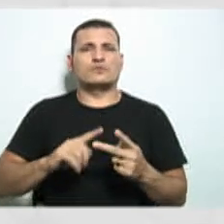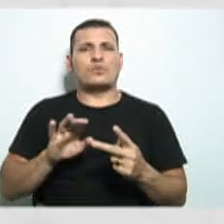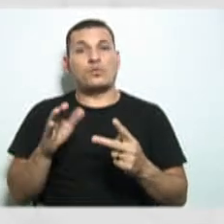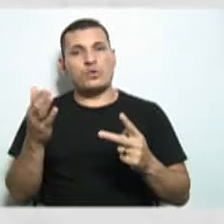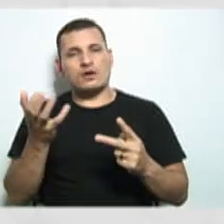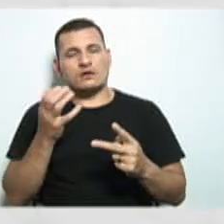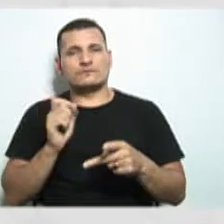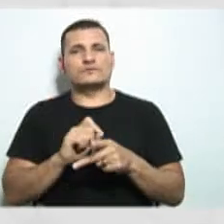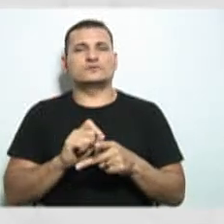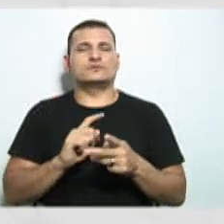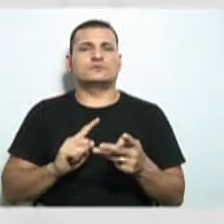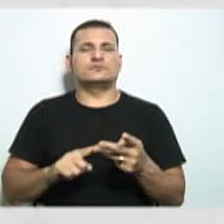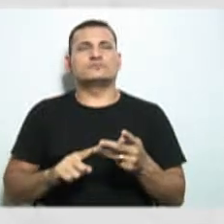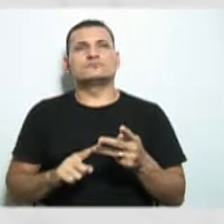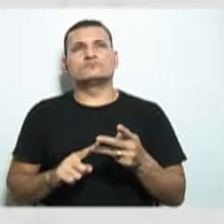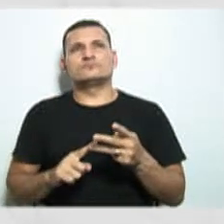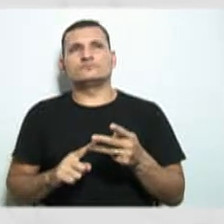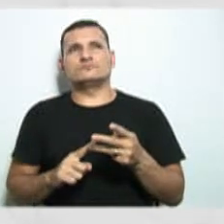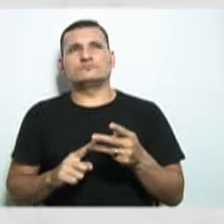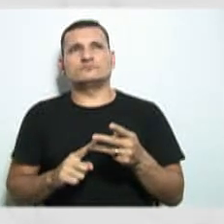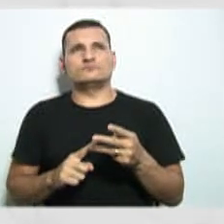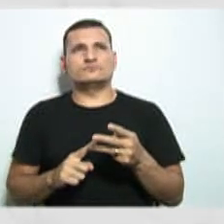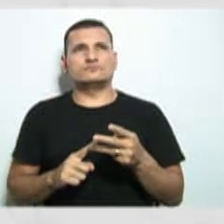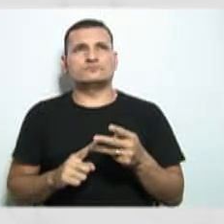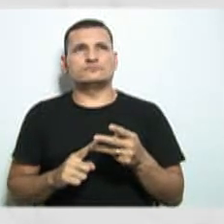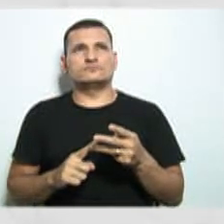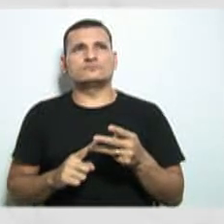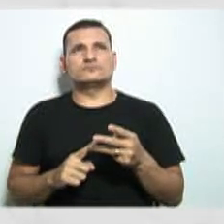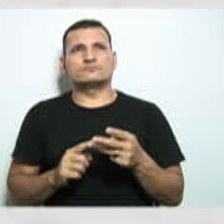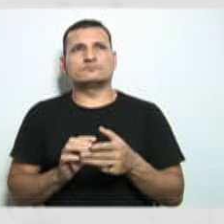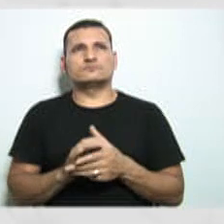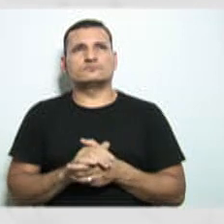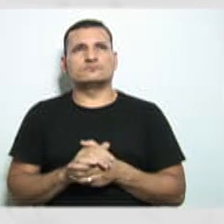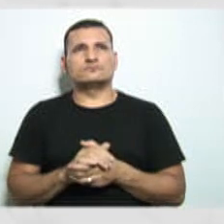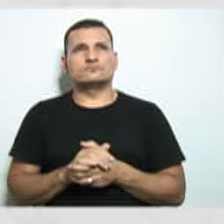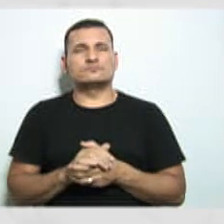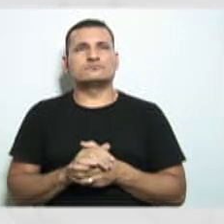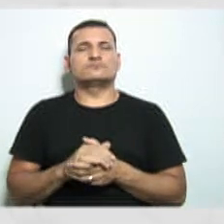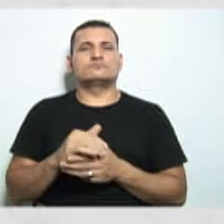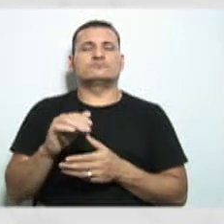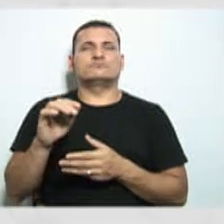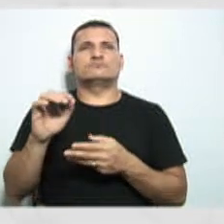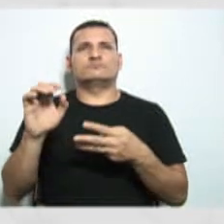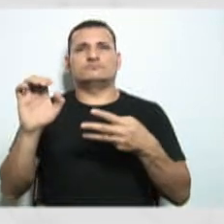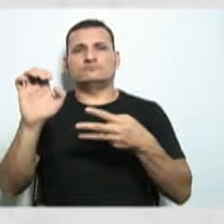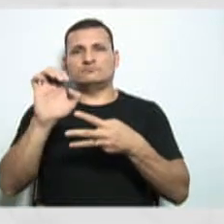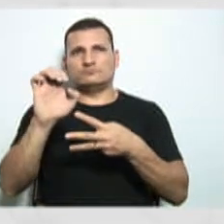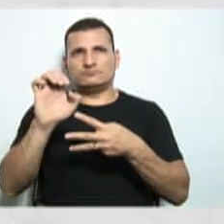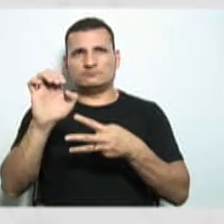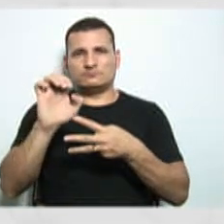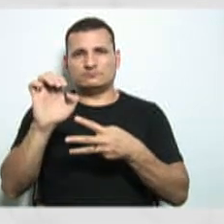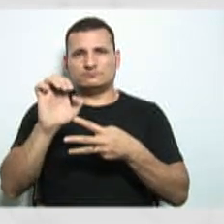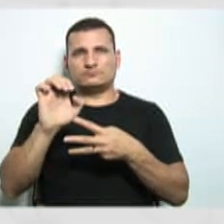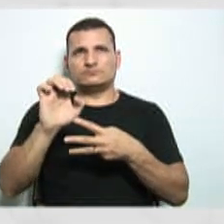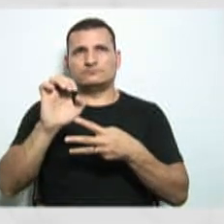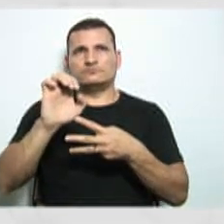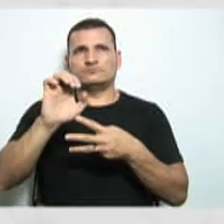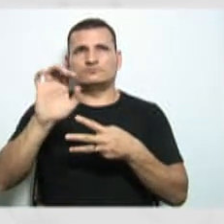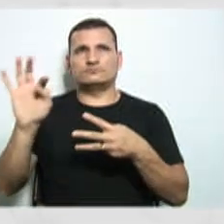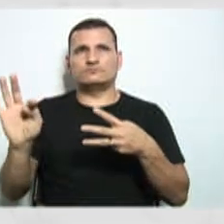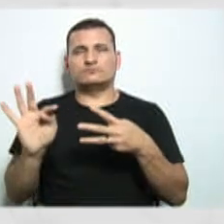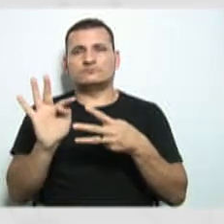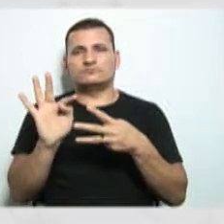quero aumentar? Quando que eu quero aumentar? Né? Aqui, ó, é essa parte que trabalha com o planejamento estratégico. Qual é